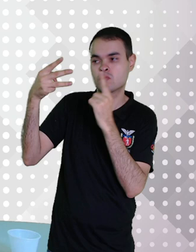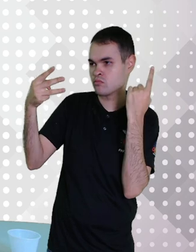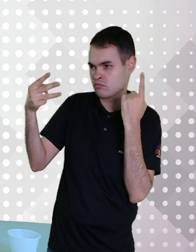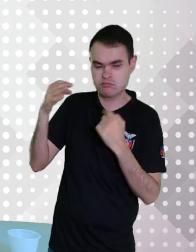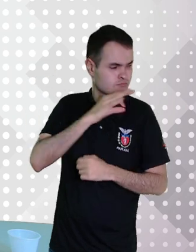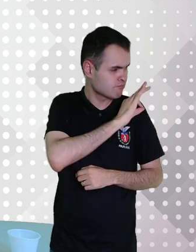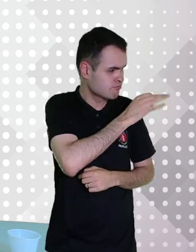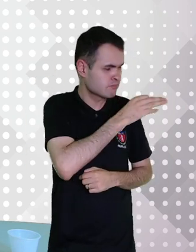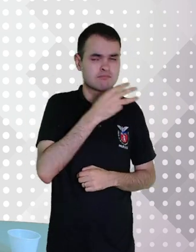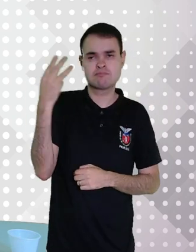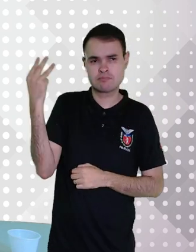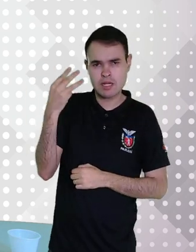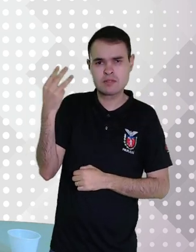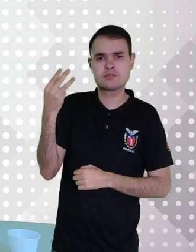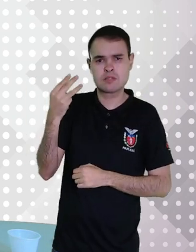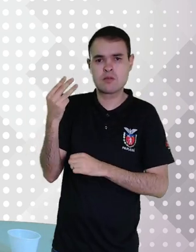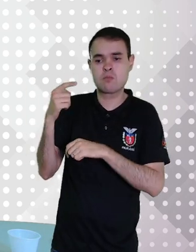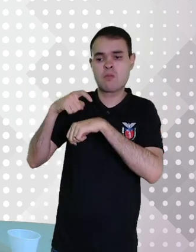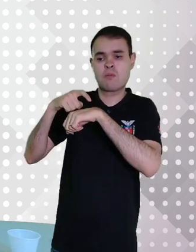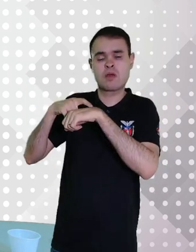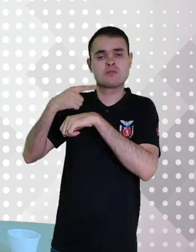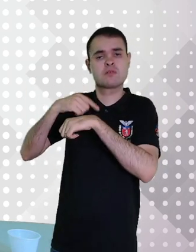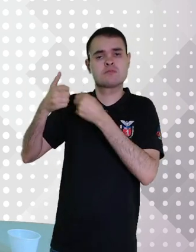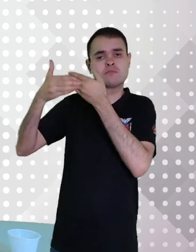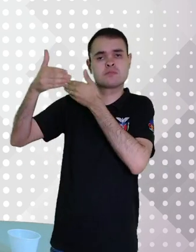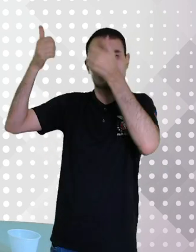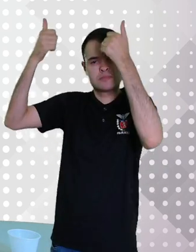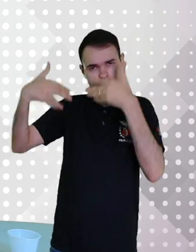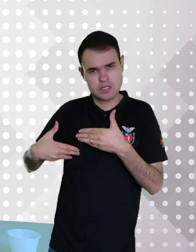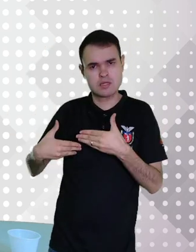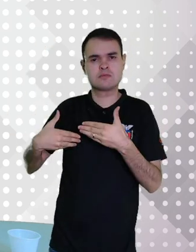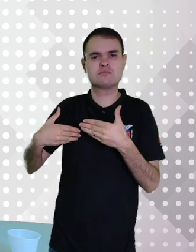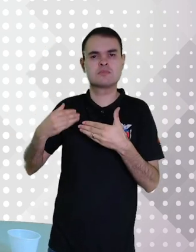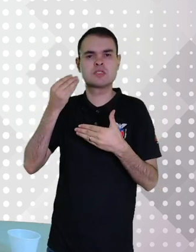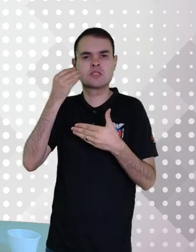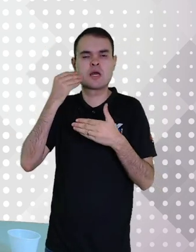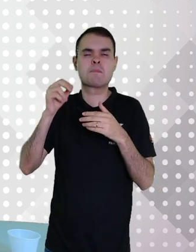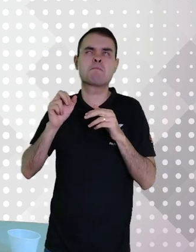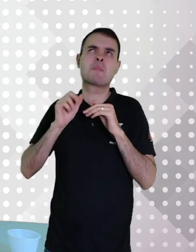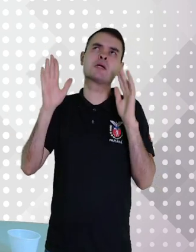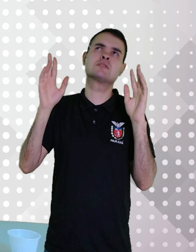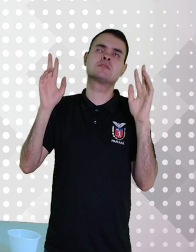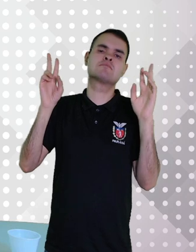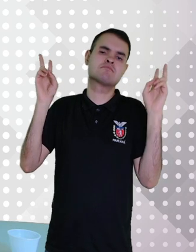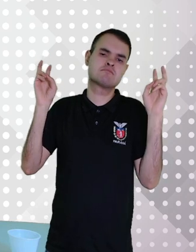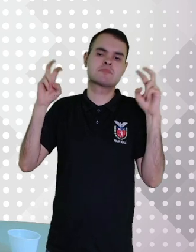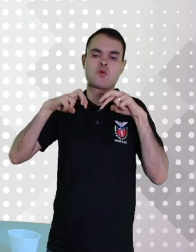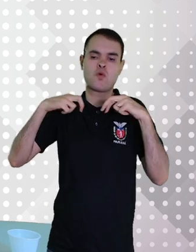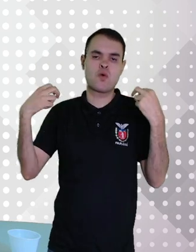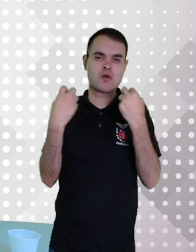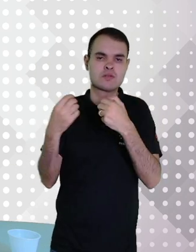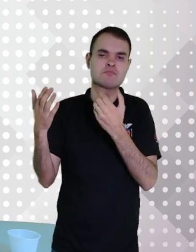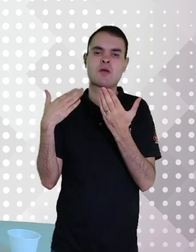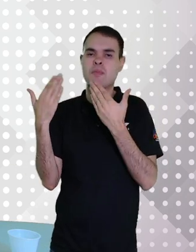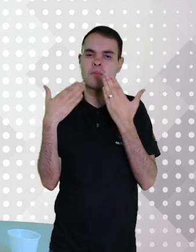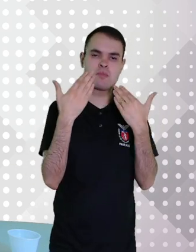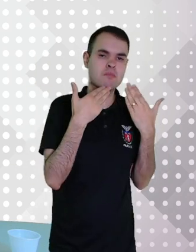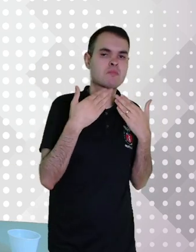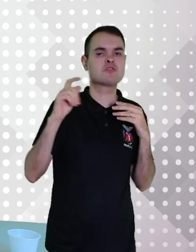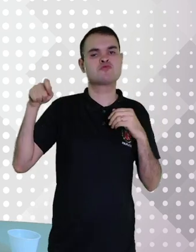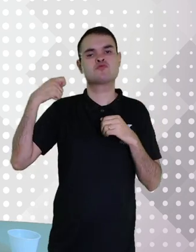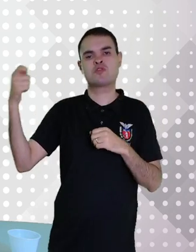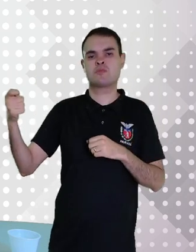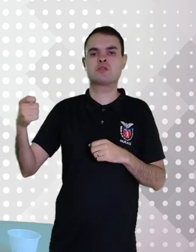professora Adriana? Sim. Um terceiro momento para fazermos aí uma roda de conversa, né, sobre esse tema tão importante, sobre a nossa área